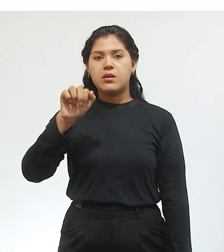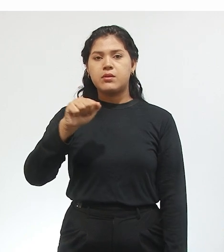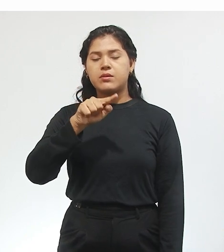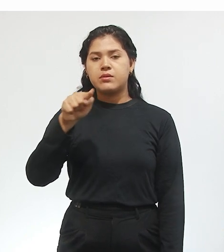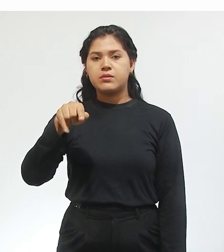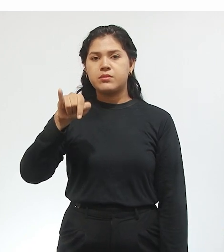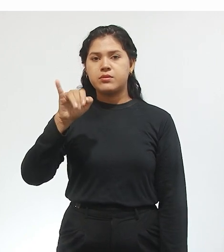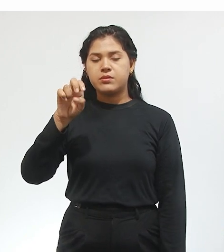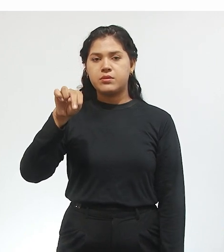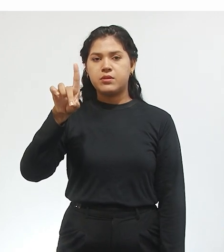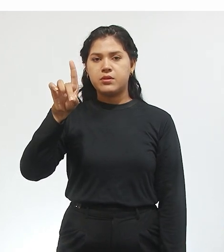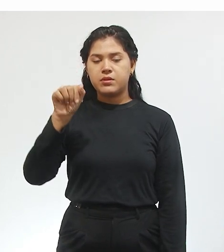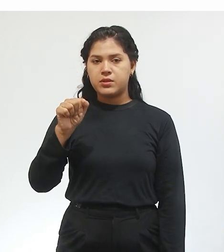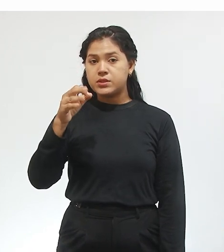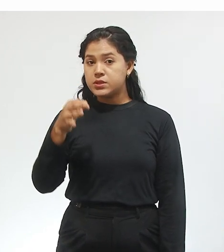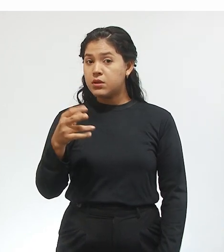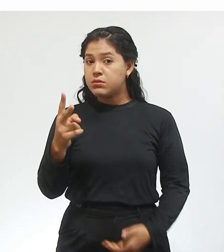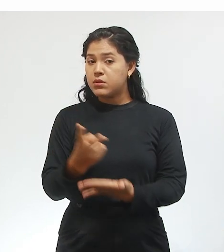Responda aí.